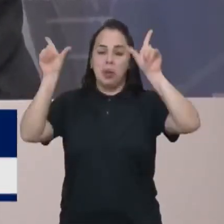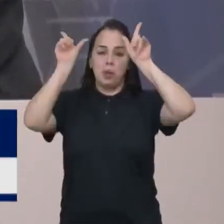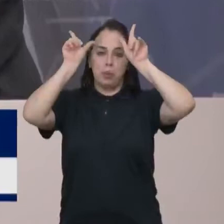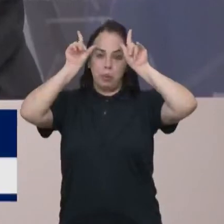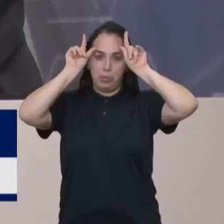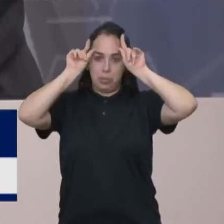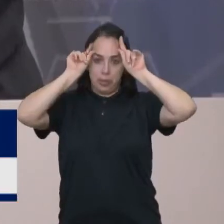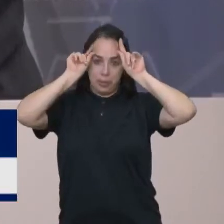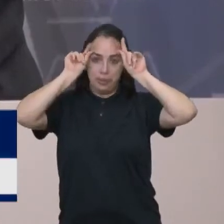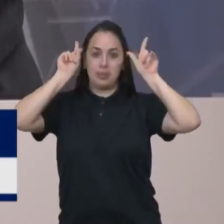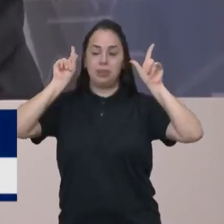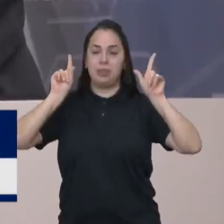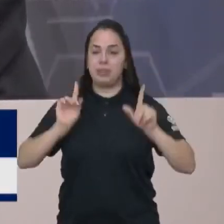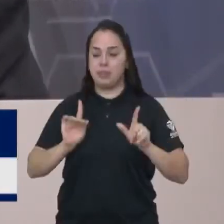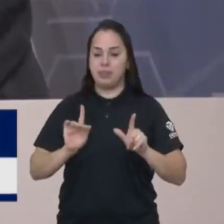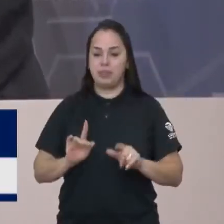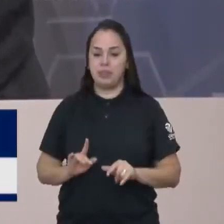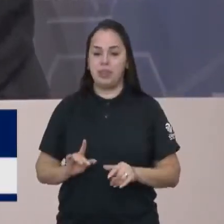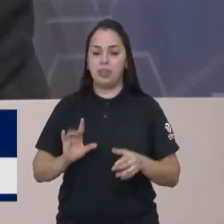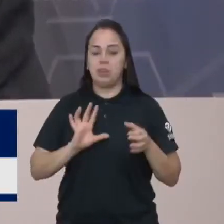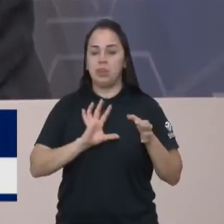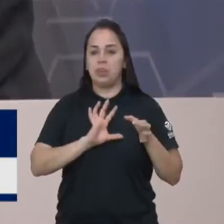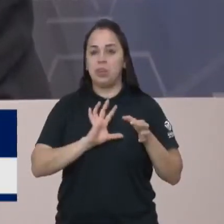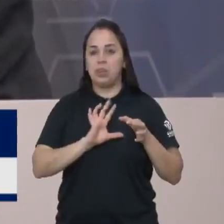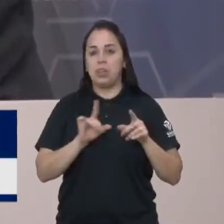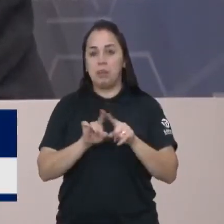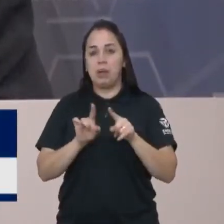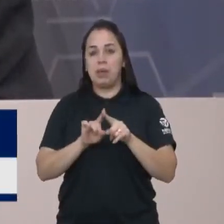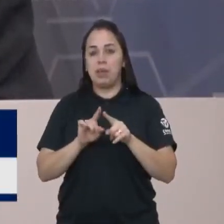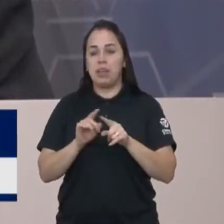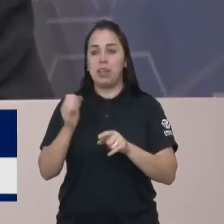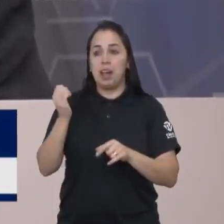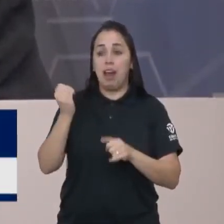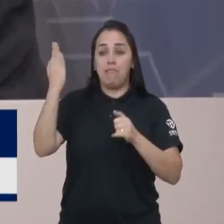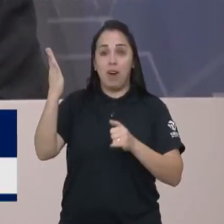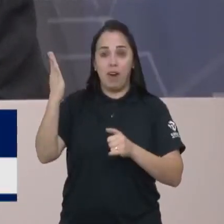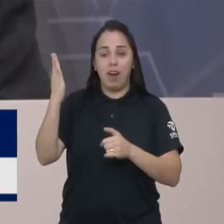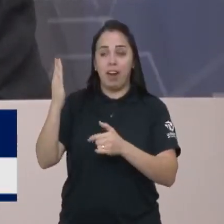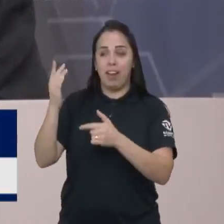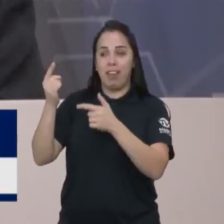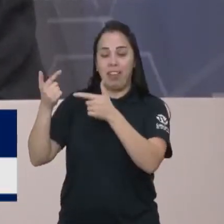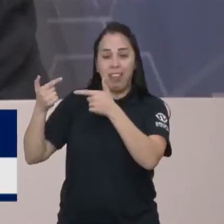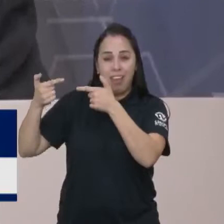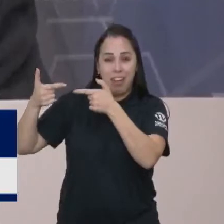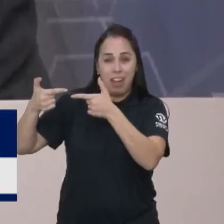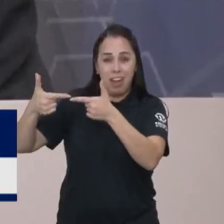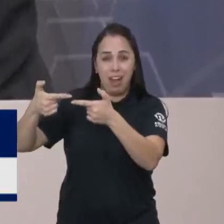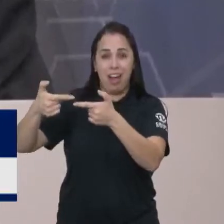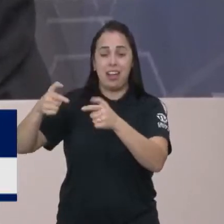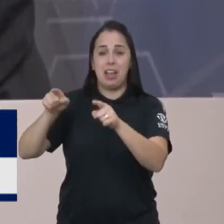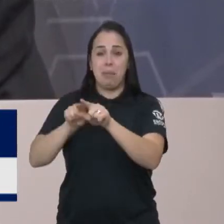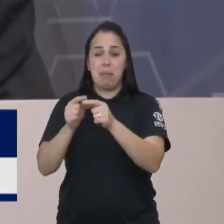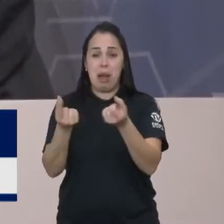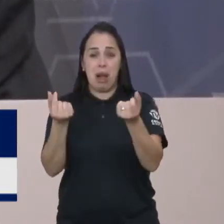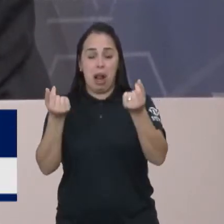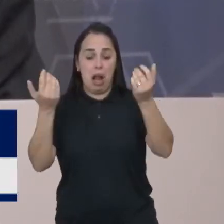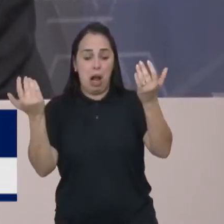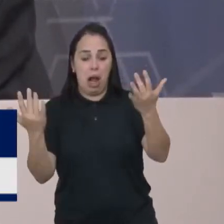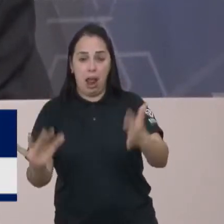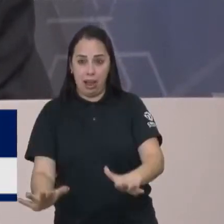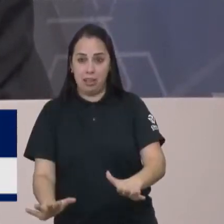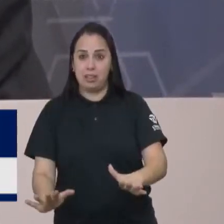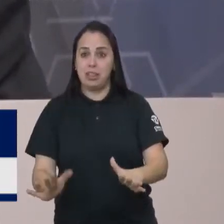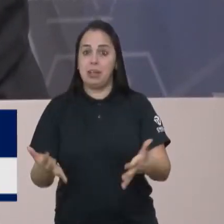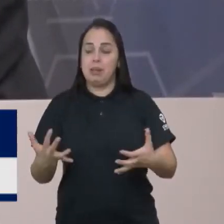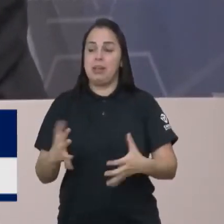confraternização, embora num contexto mundial conturbado pela guerra e crises de toda a ordem.